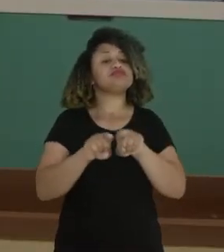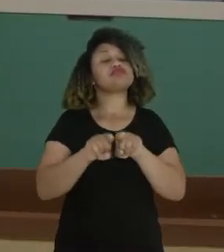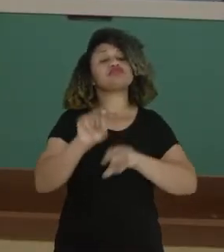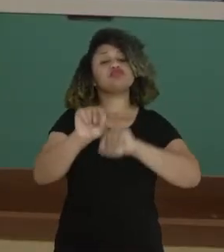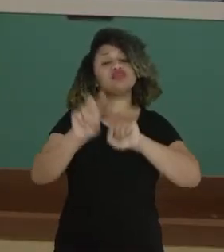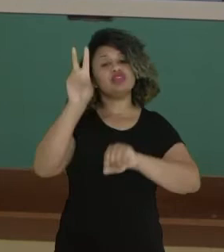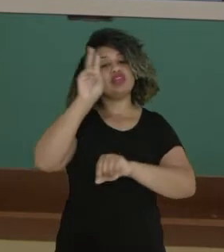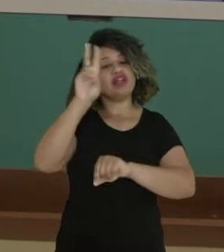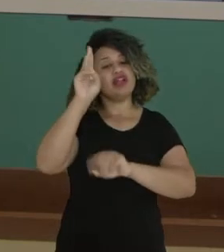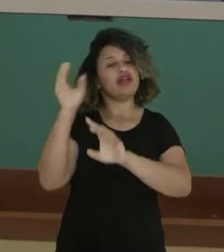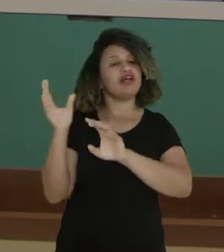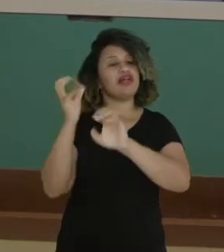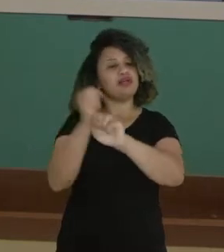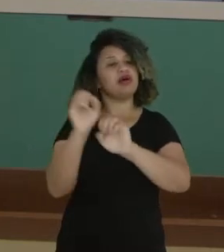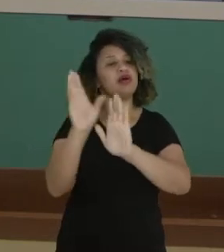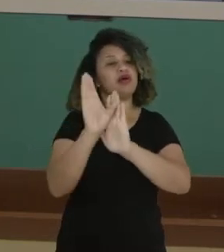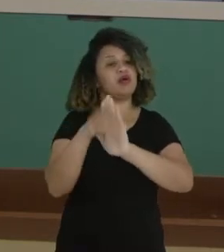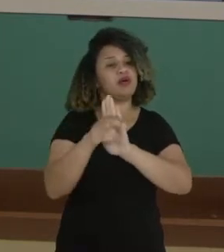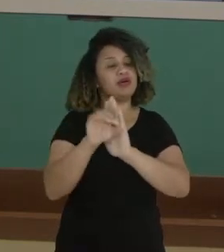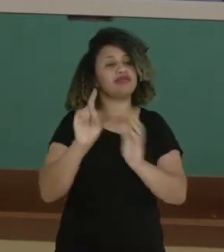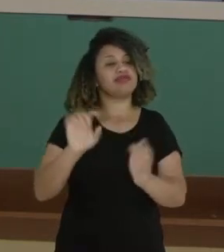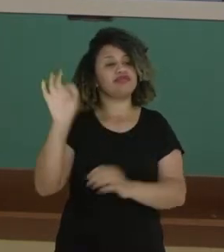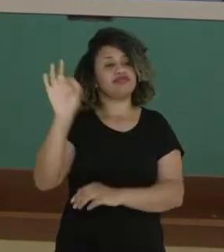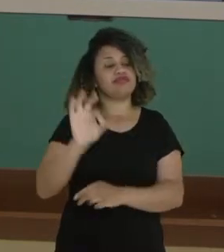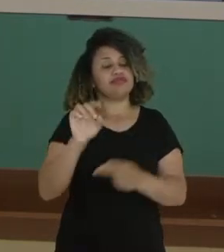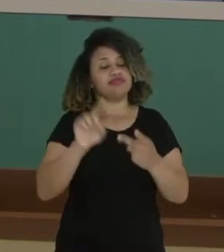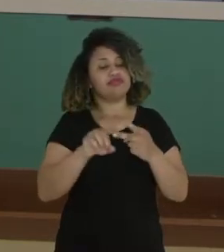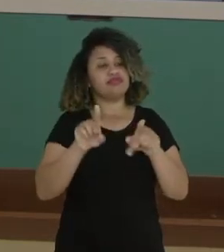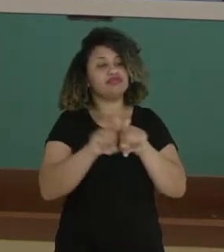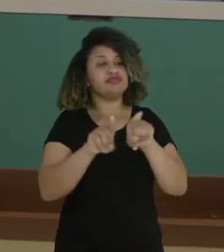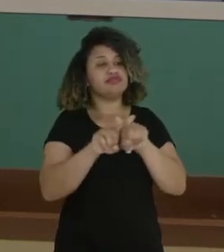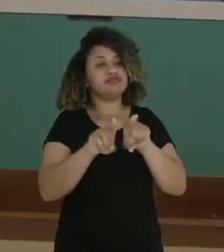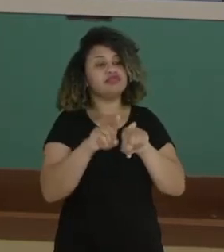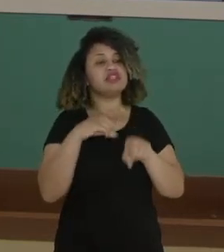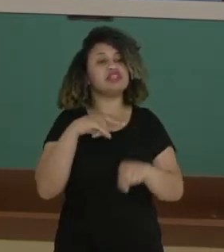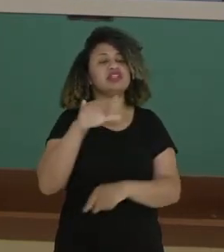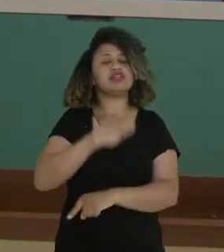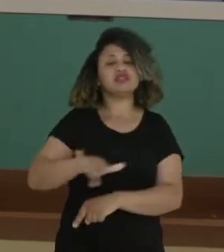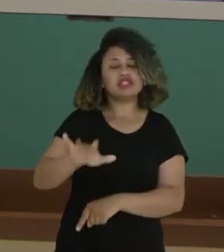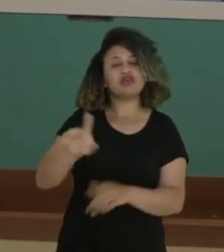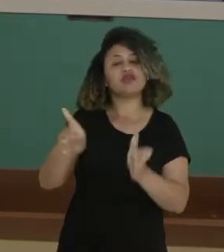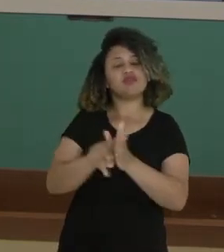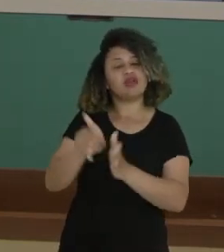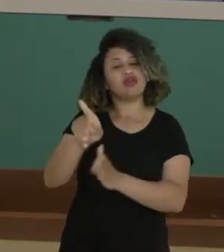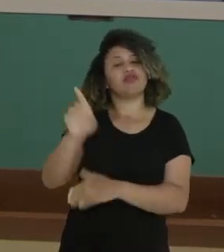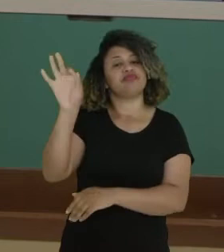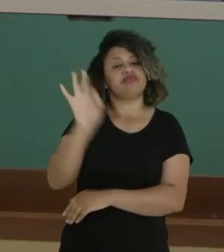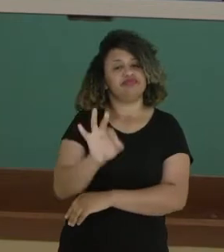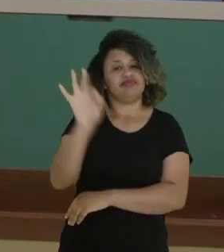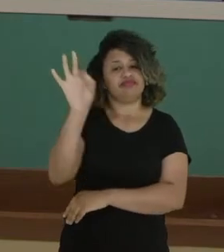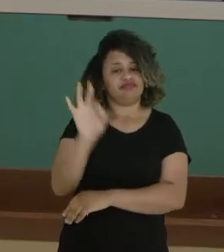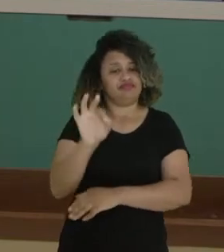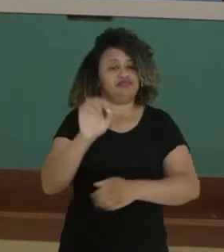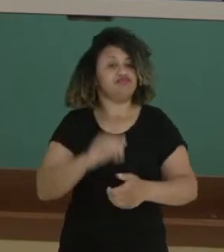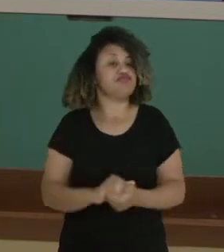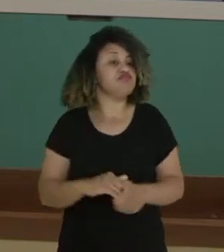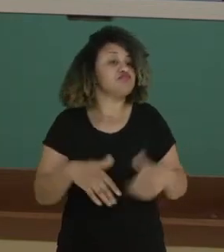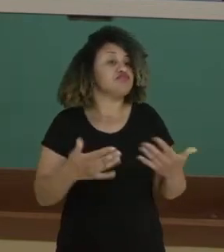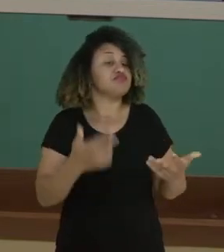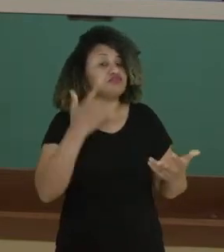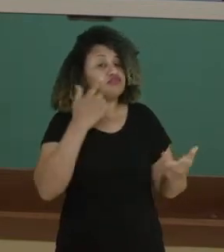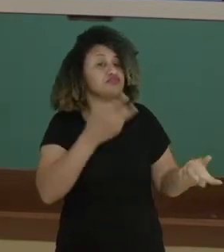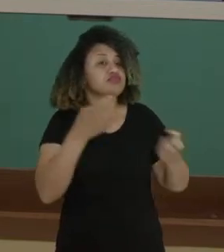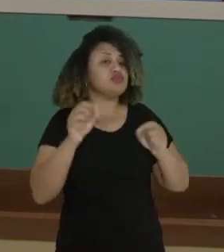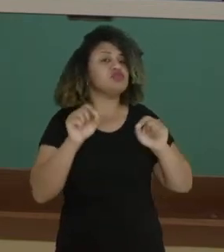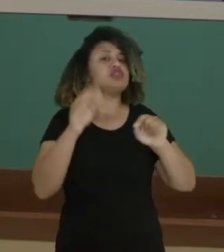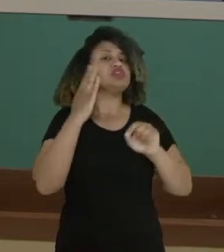de porcentagem é o nosso objetivo e algumas situações envolvendo essas porcentagens. Então, olha lá. Você sabe o que é